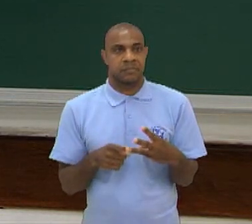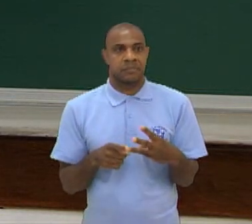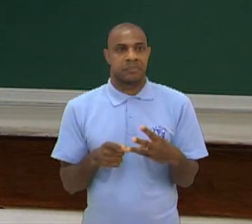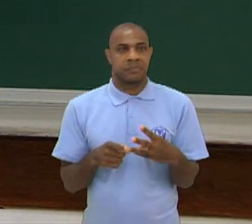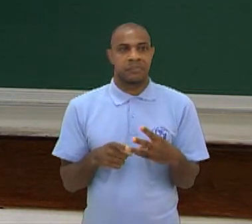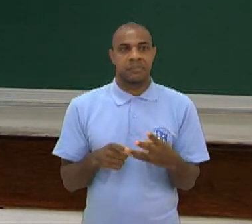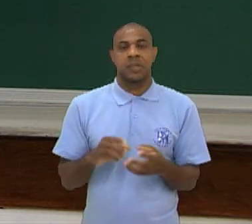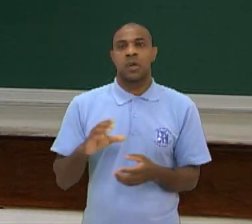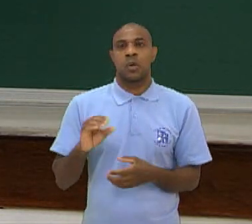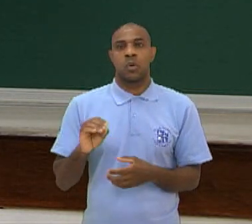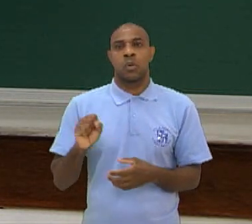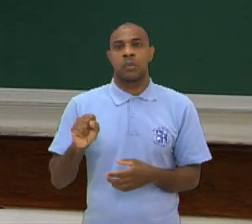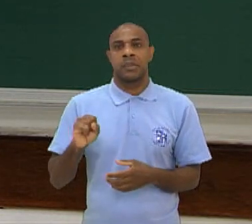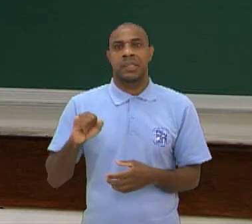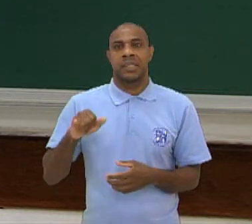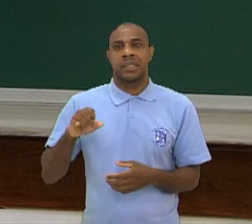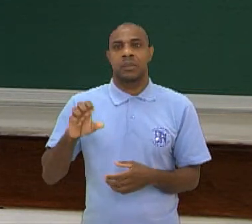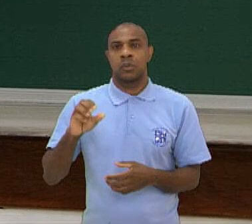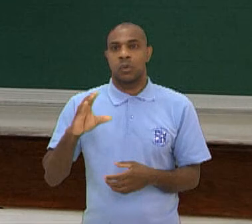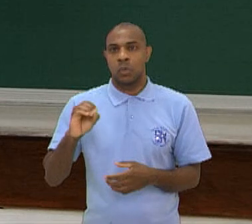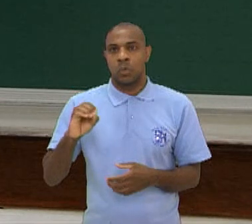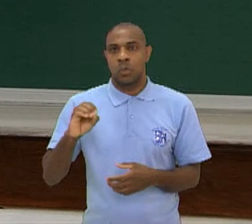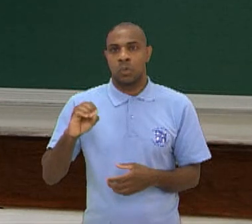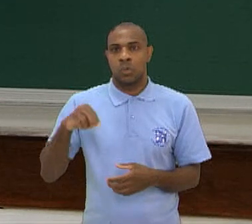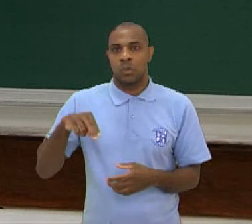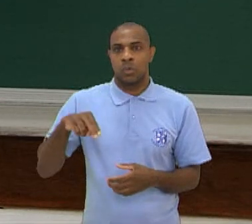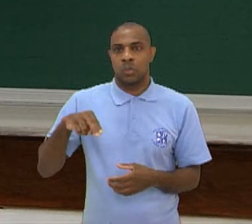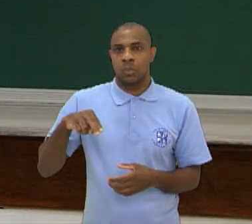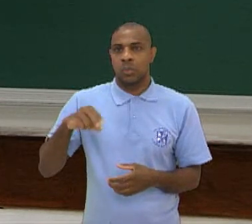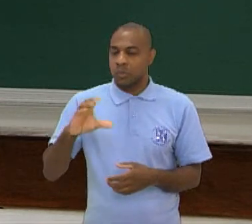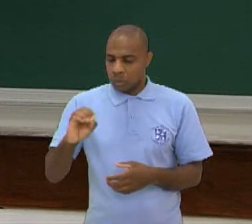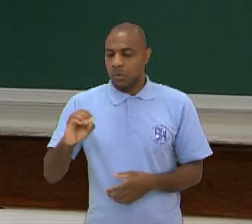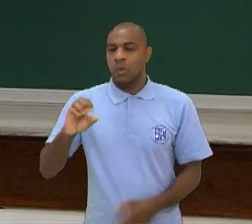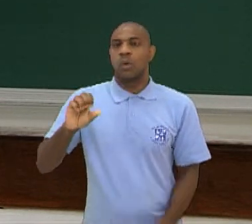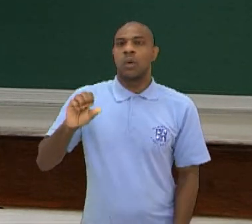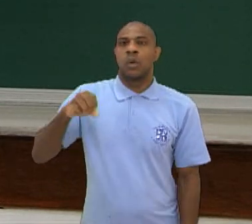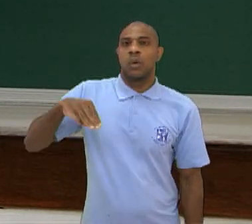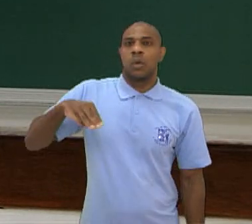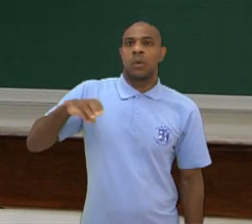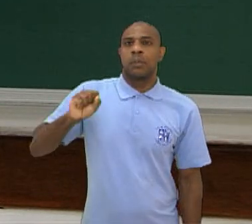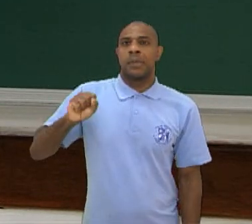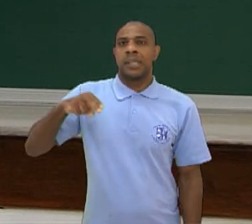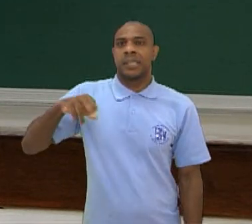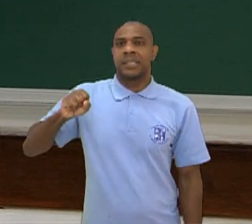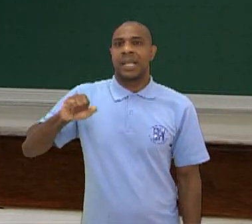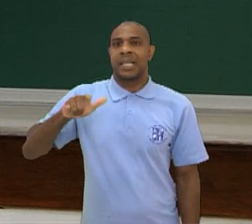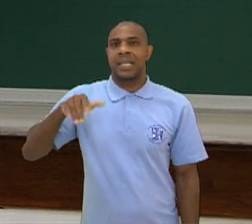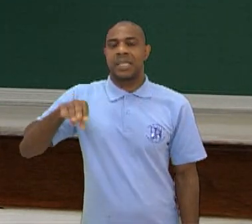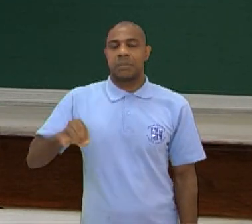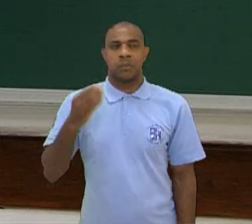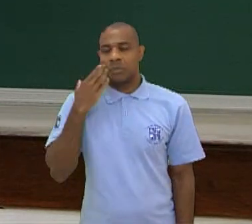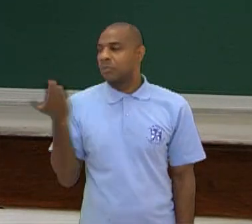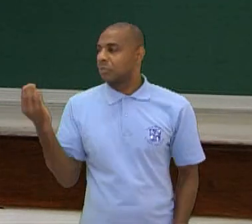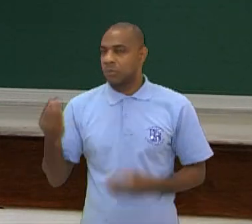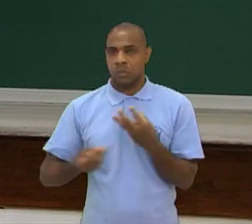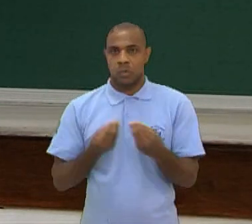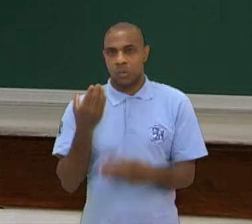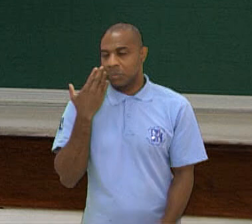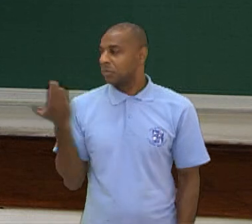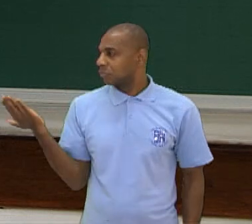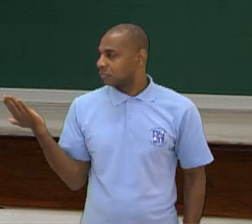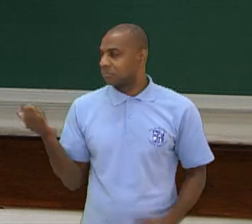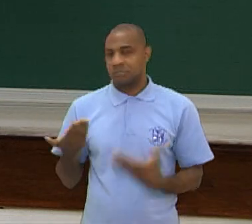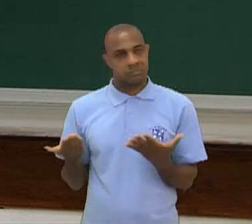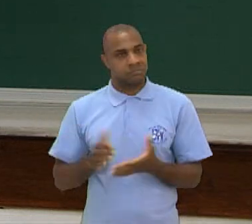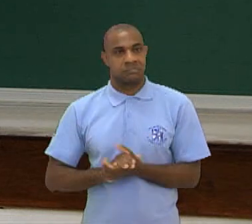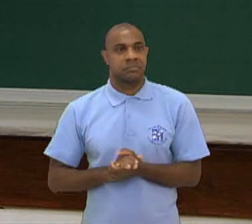um se dá bem na relação e o outro não faz diferença nenhuma. E não é o que está acontecendo aqui. Tá, professora, você já me disse que a bactéria está fornecendo nitrogênio para a planta.